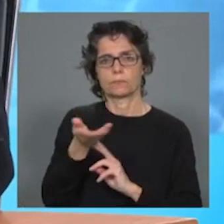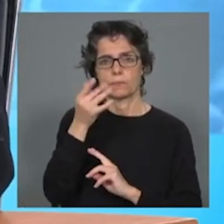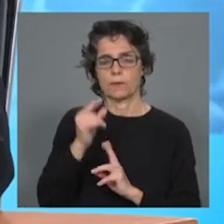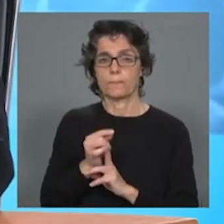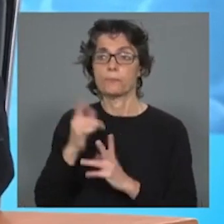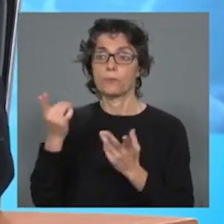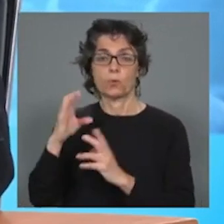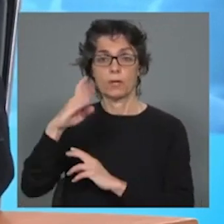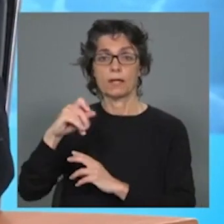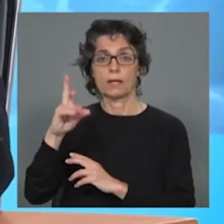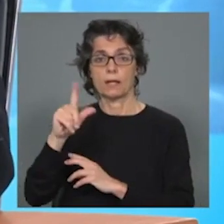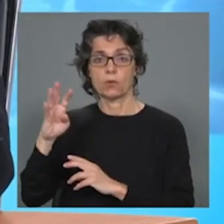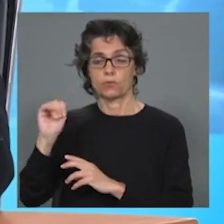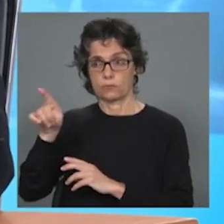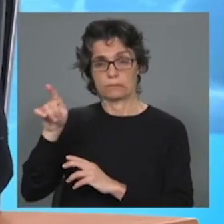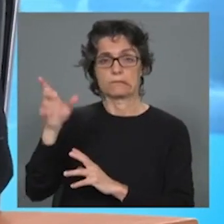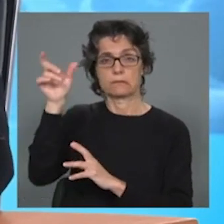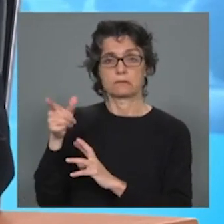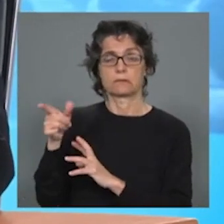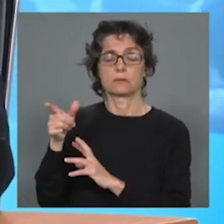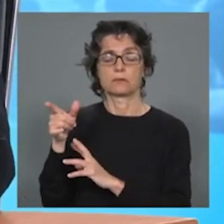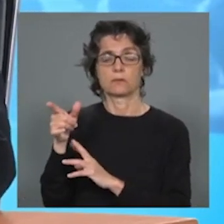Foucauld é